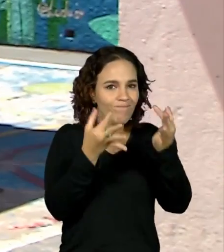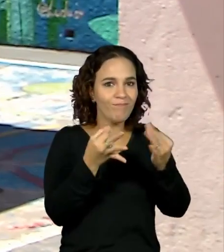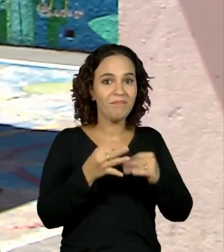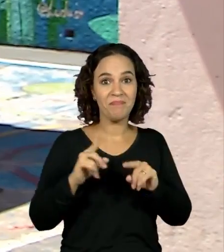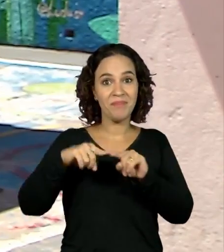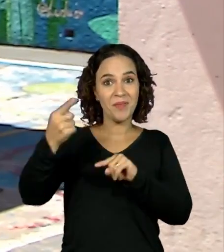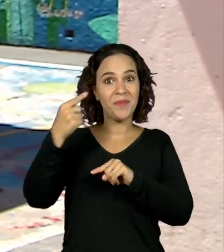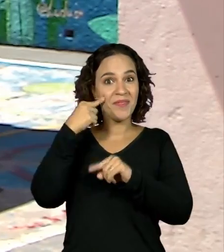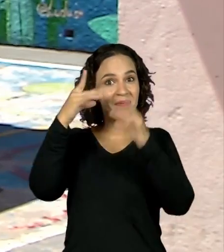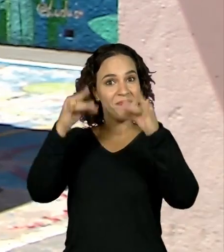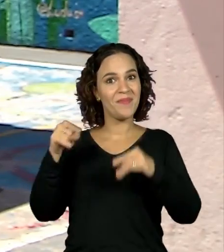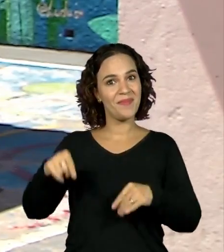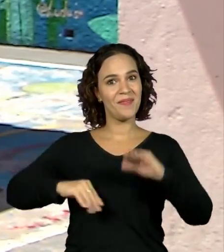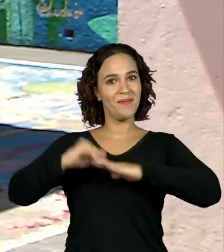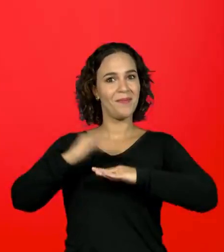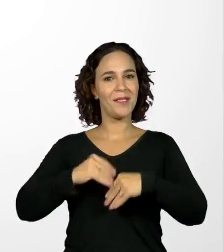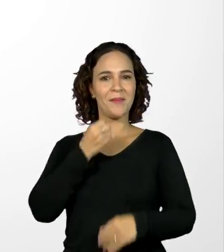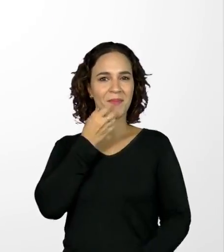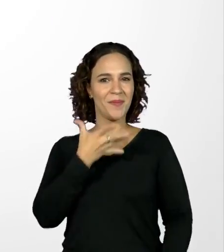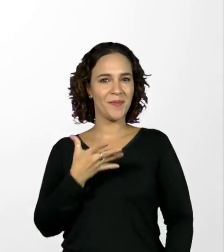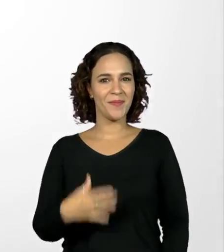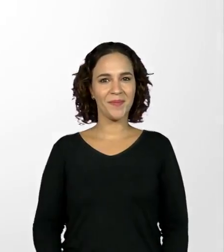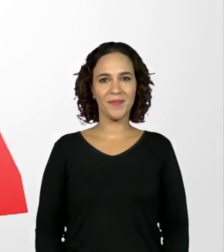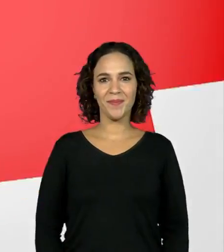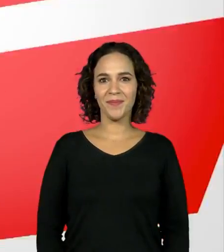a pouco, aqui no Boas Práticas.